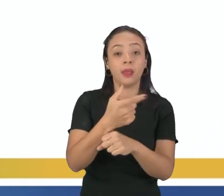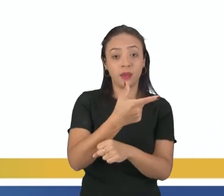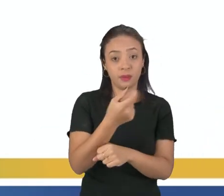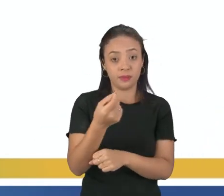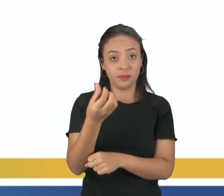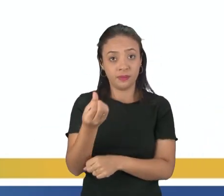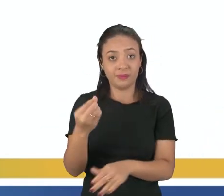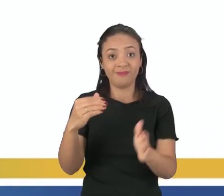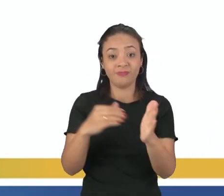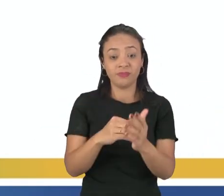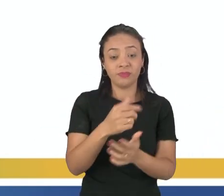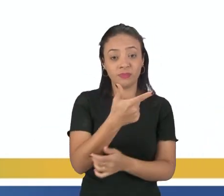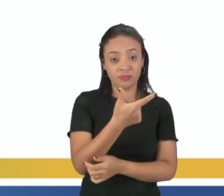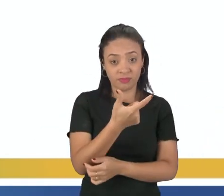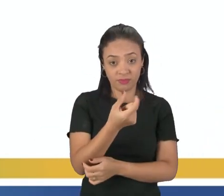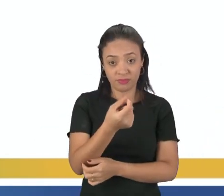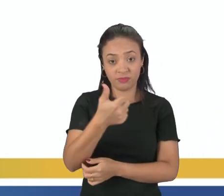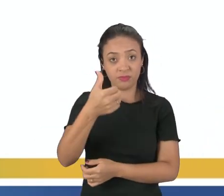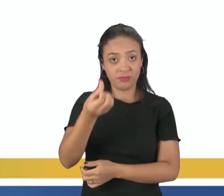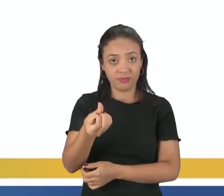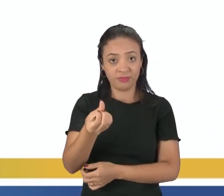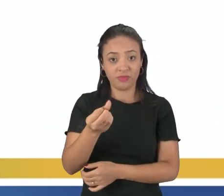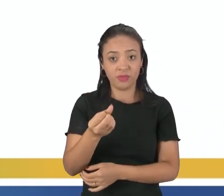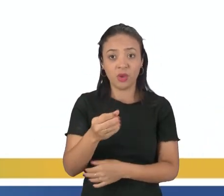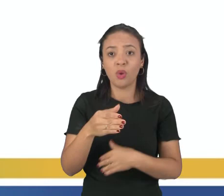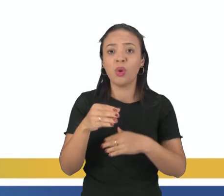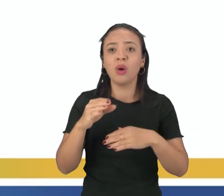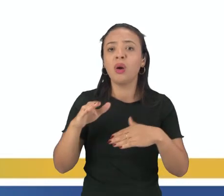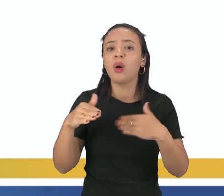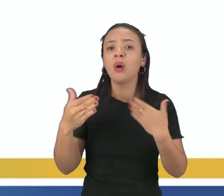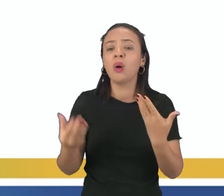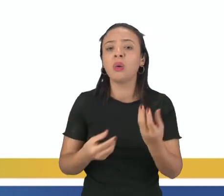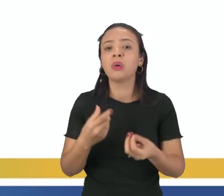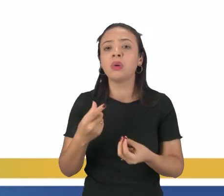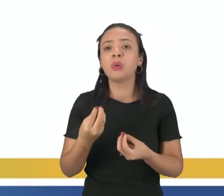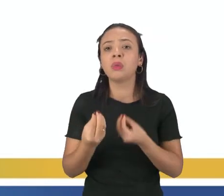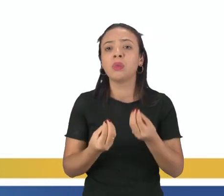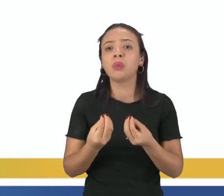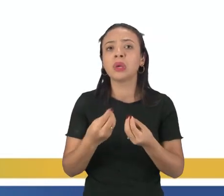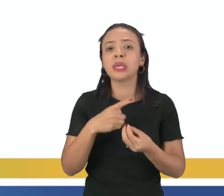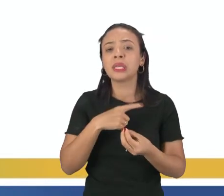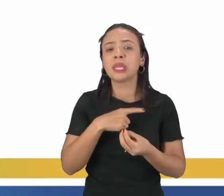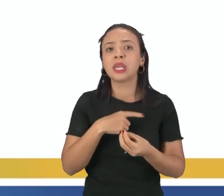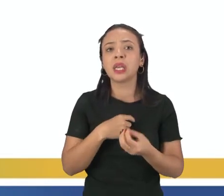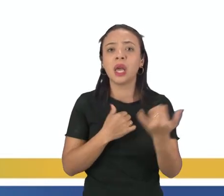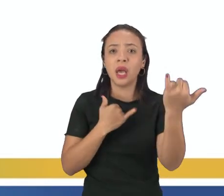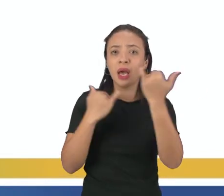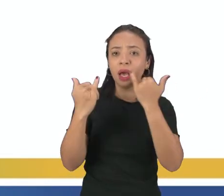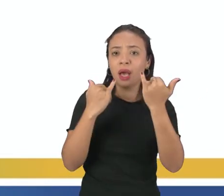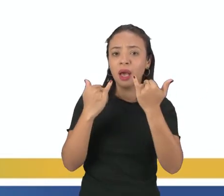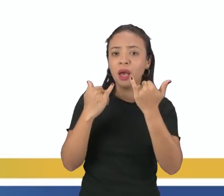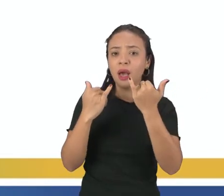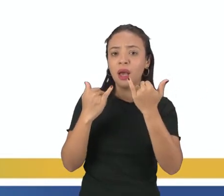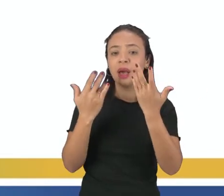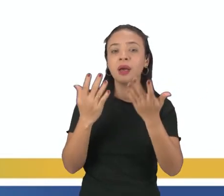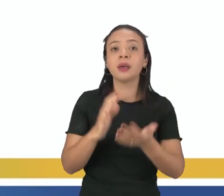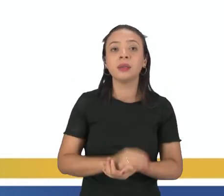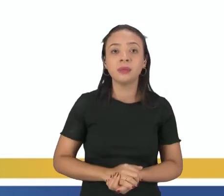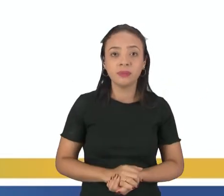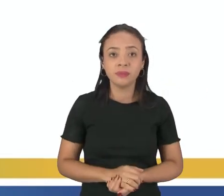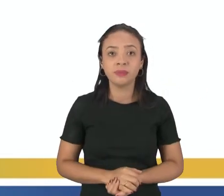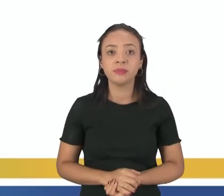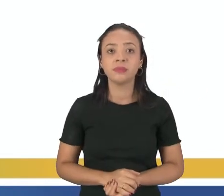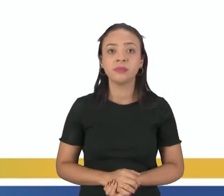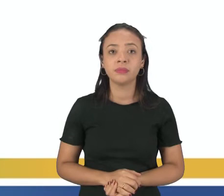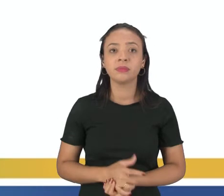até 2016. De onde foram obtidas essas informações? Observem que tem lá embaixo, ó, informações obtidas, NPE, taxas anuais